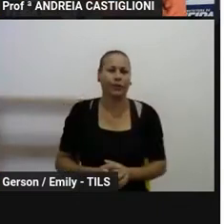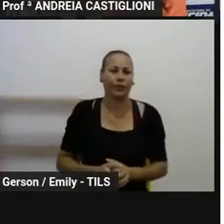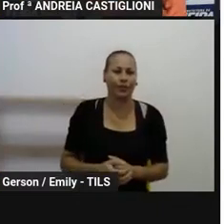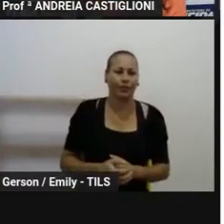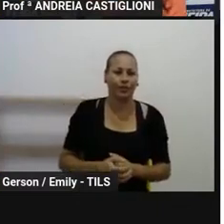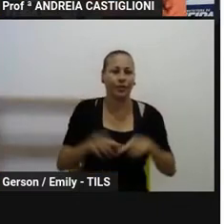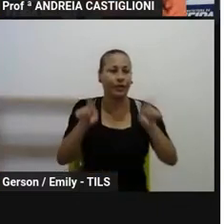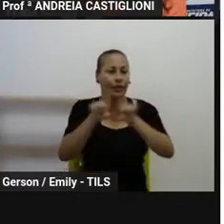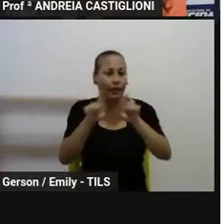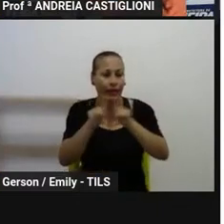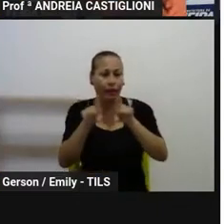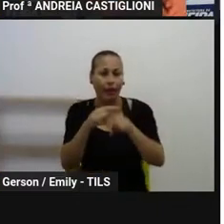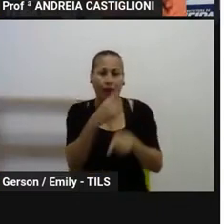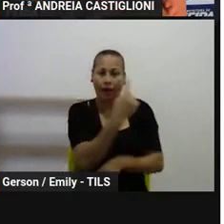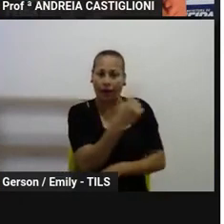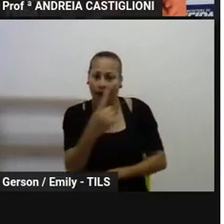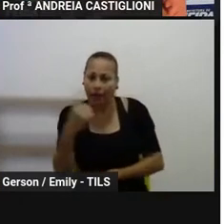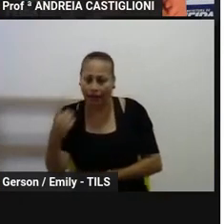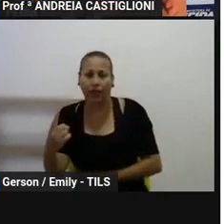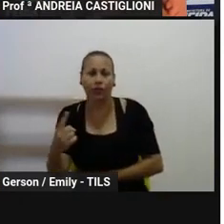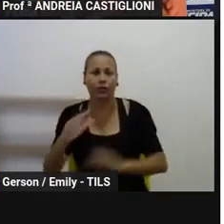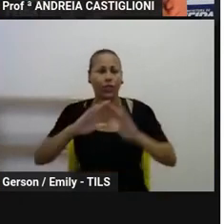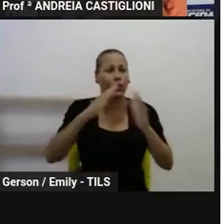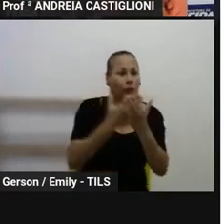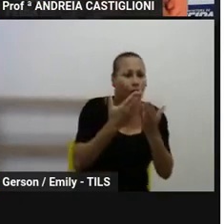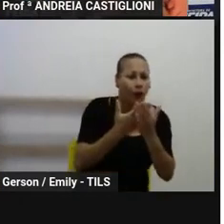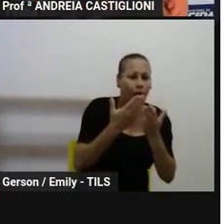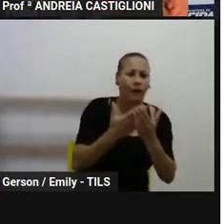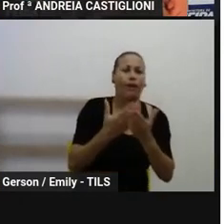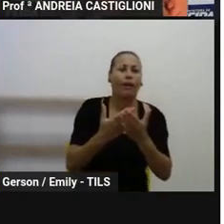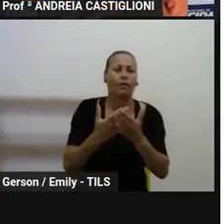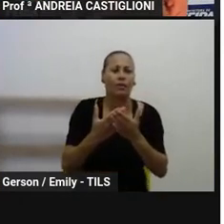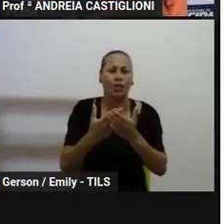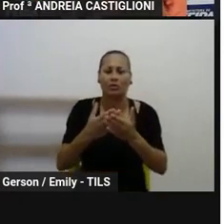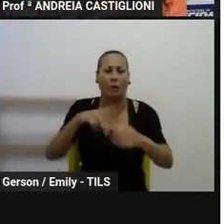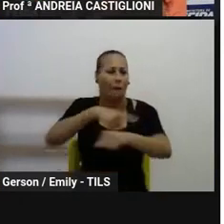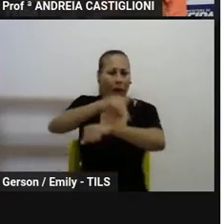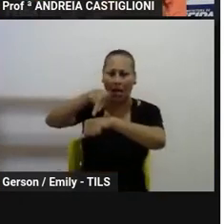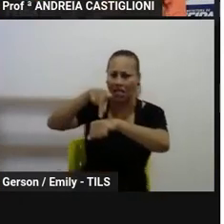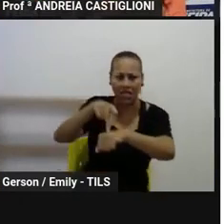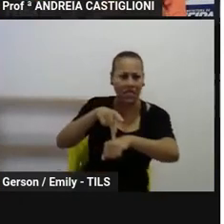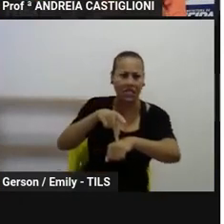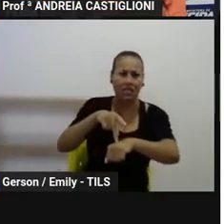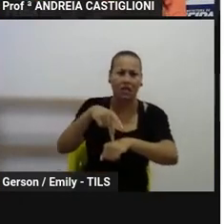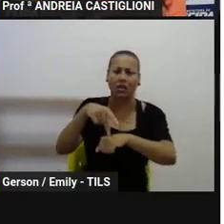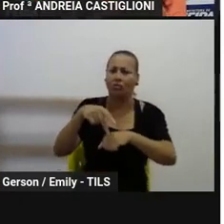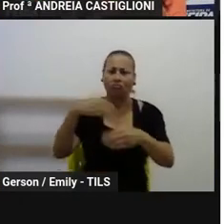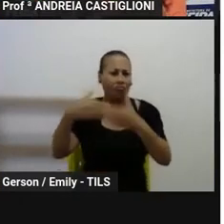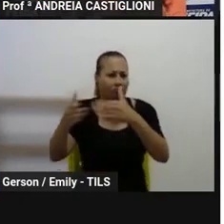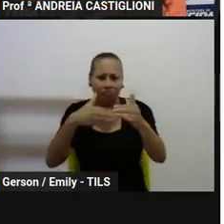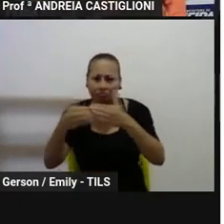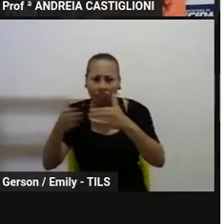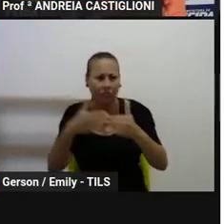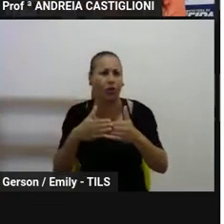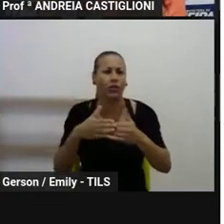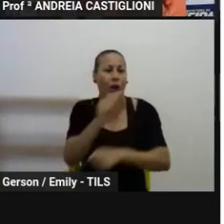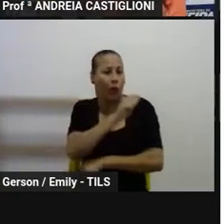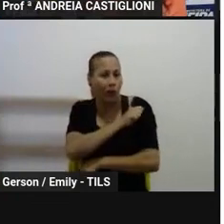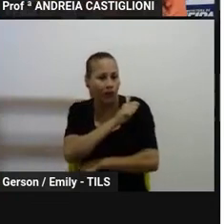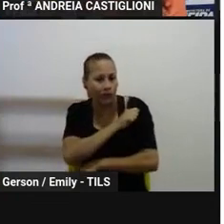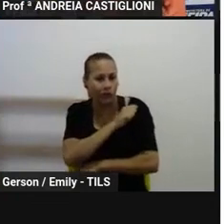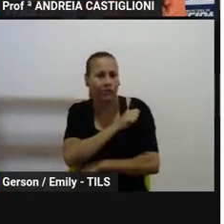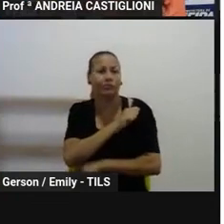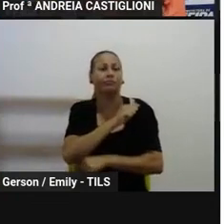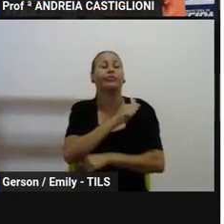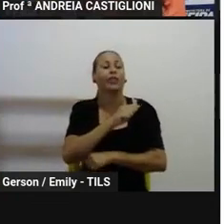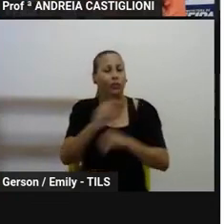aprendizagens significativas. Então, desde lá, o PME, essa preocupação com